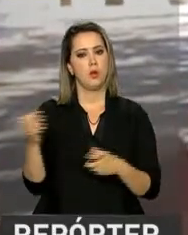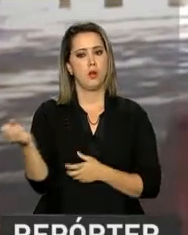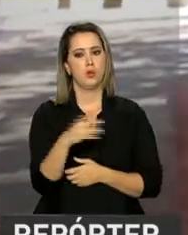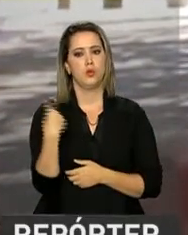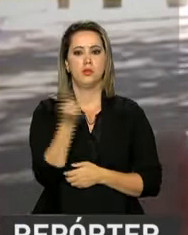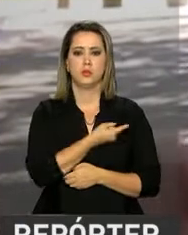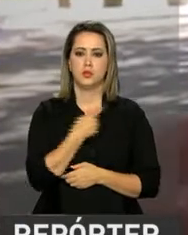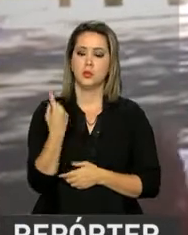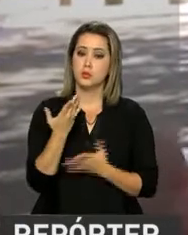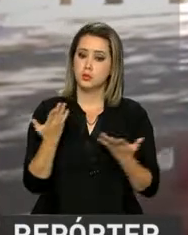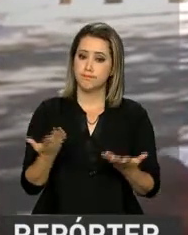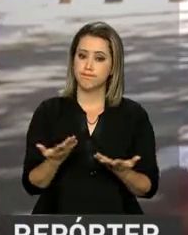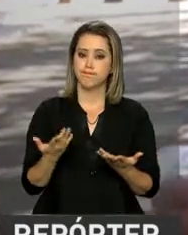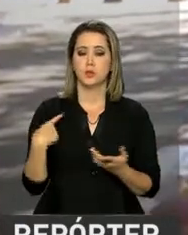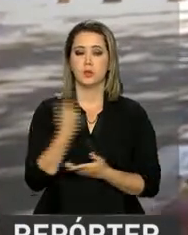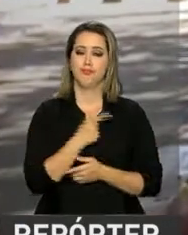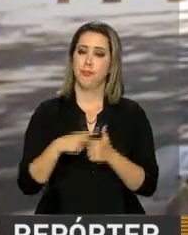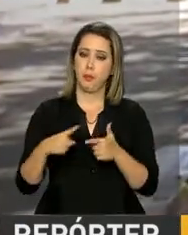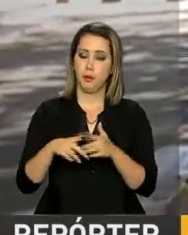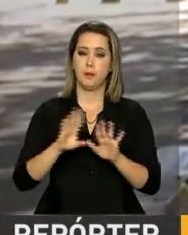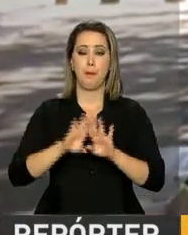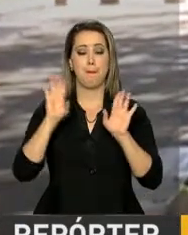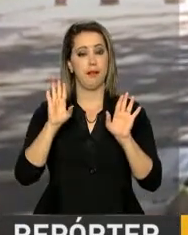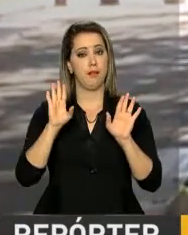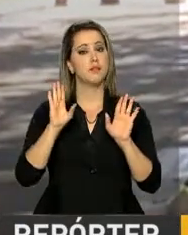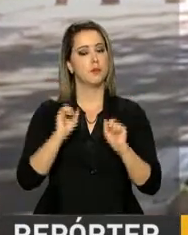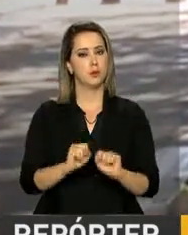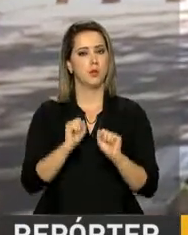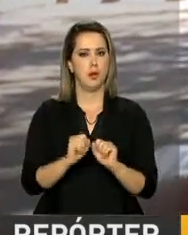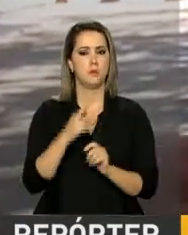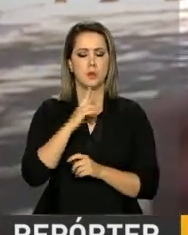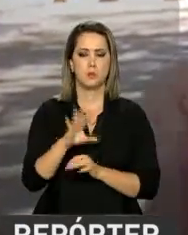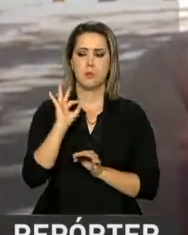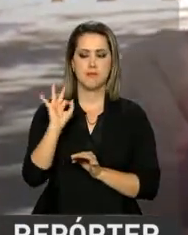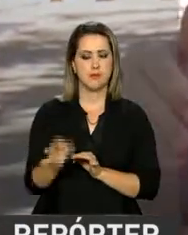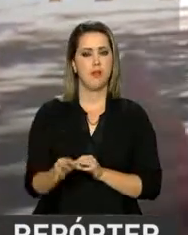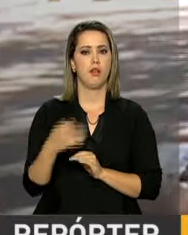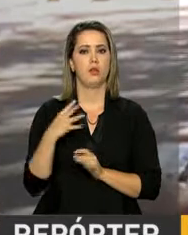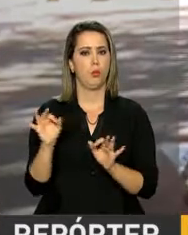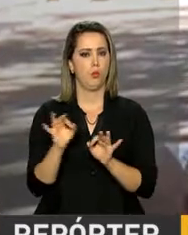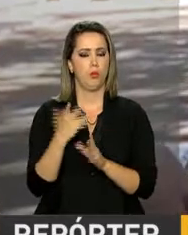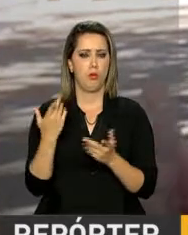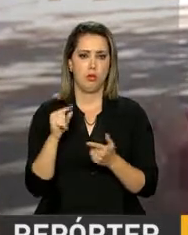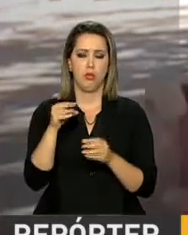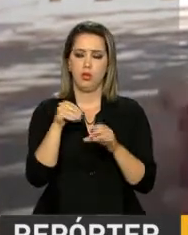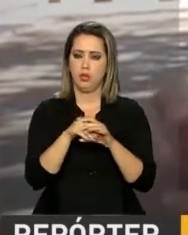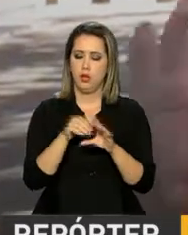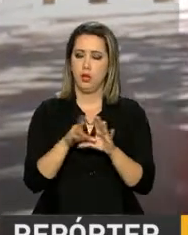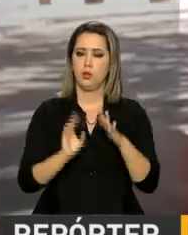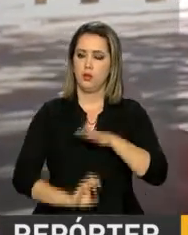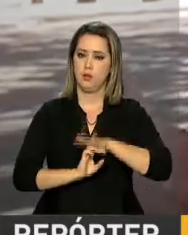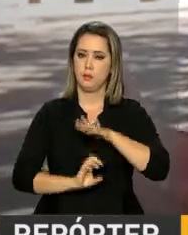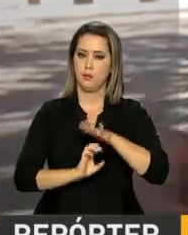novo para ele não se acabam buscando esse problema mas que temos condições de resolver isso vai ser resolvido ganso foi lícitos